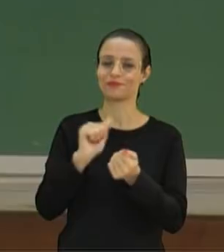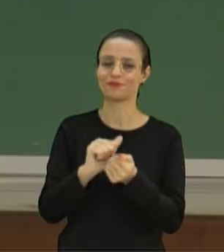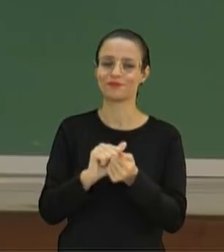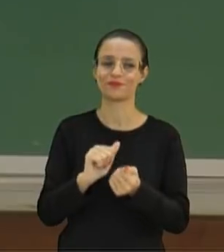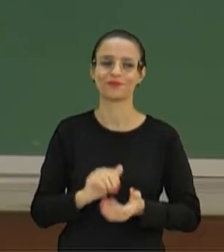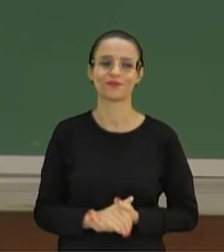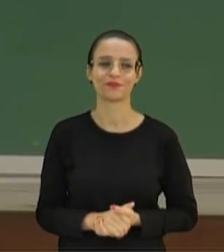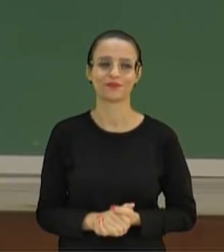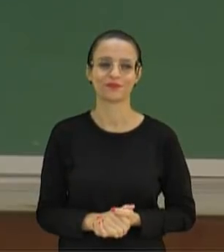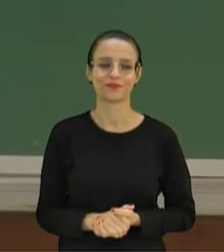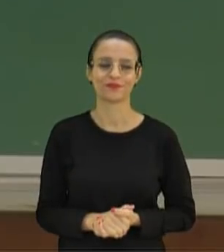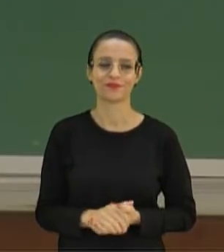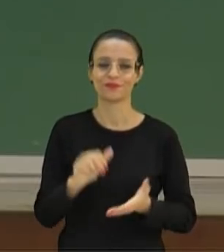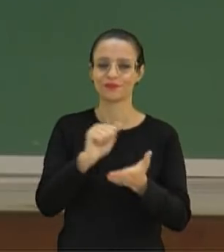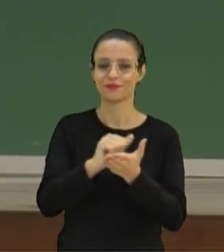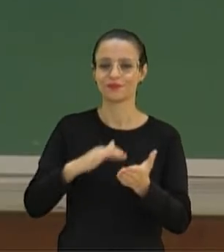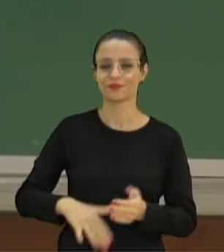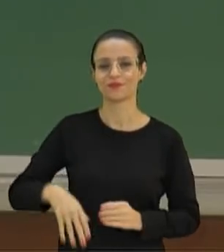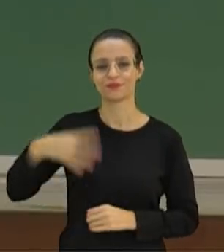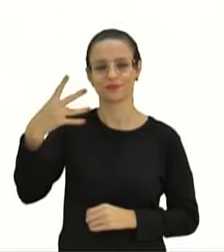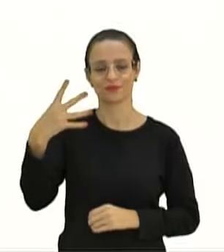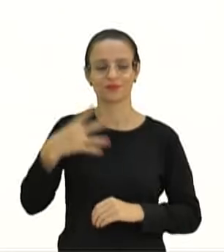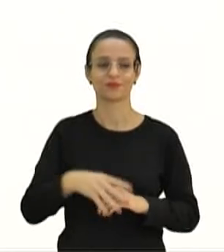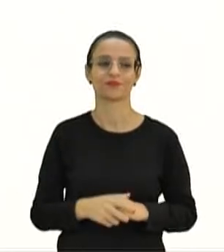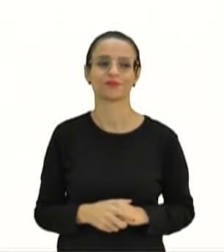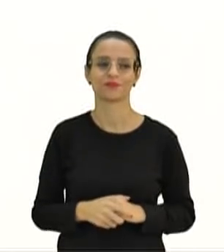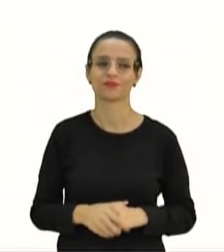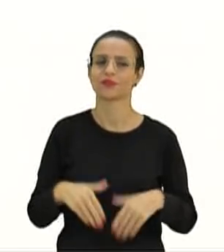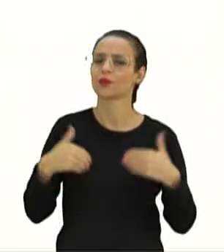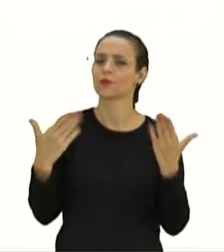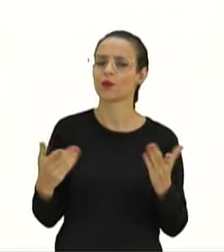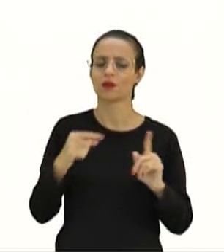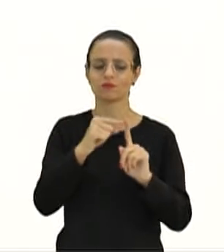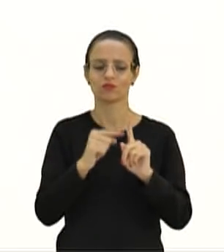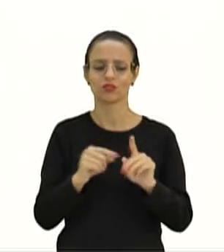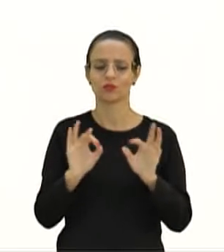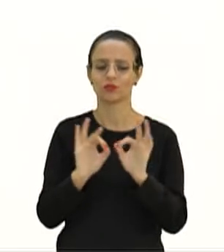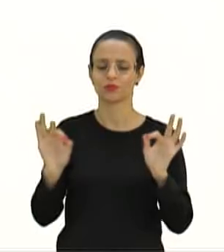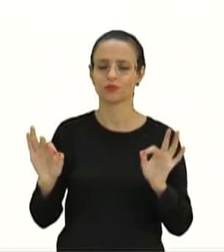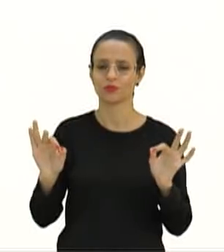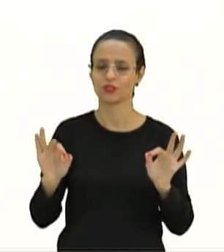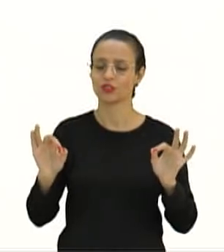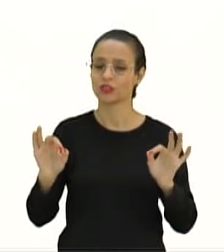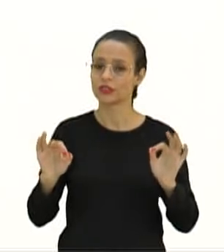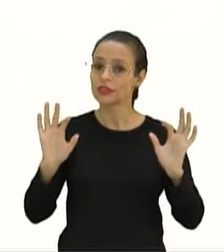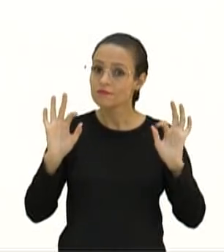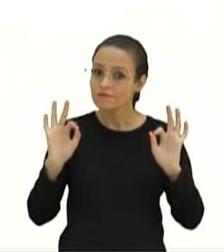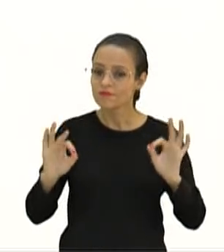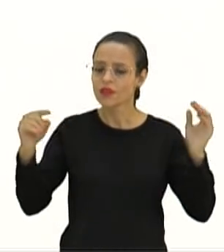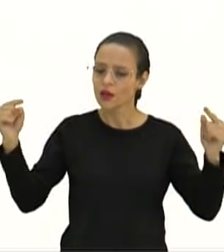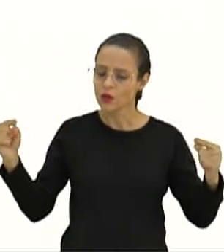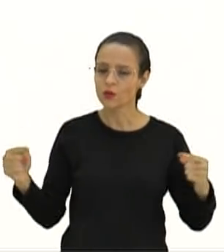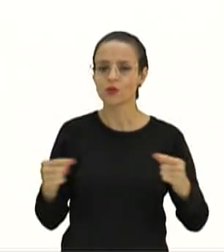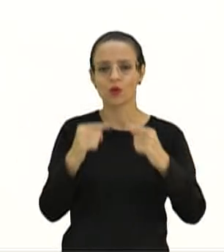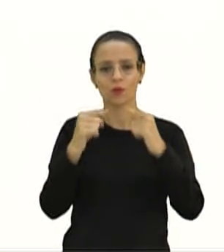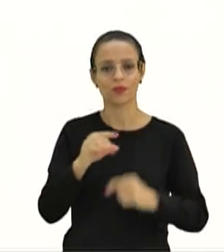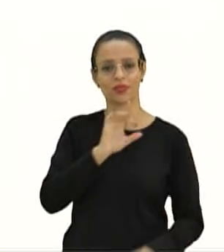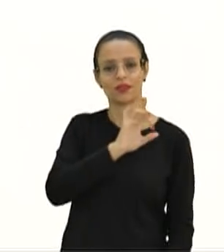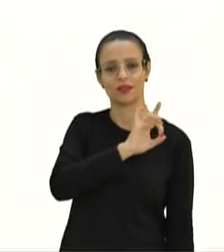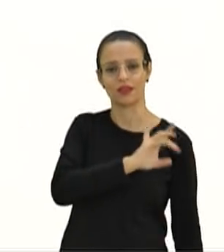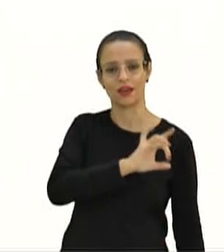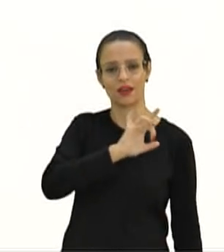prof então. Exercício 4. Qual é a unidade de medida mais adequada